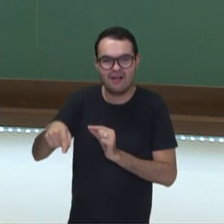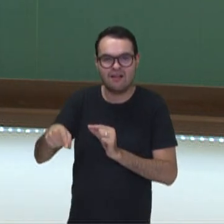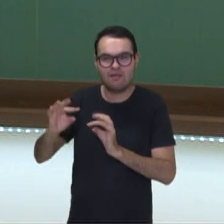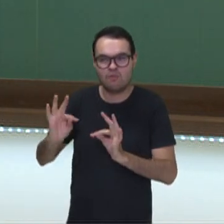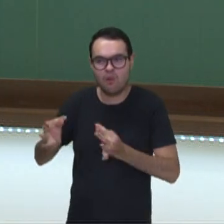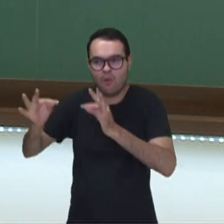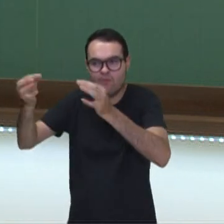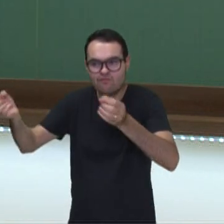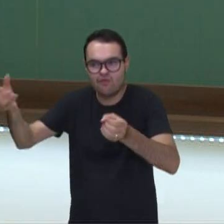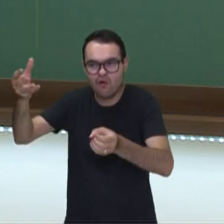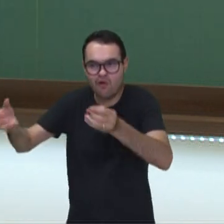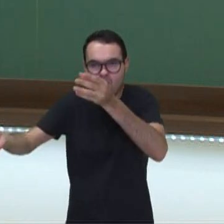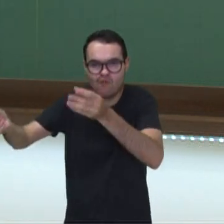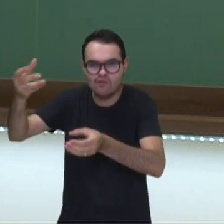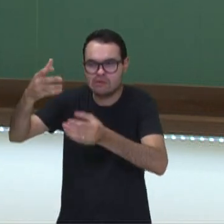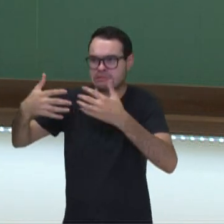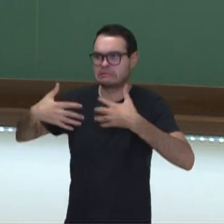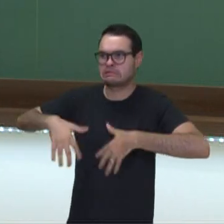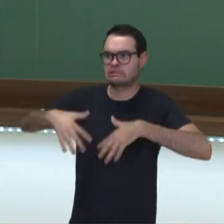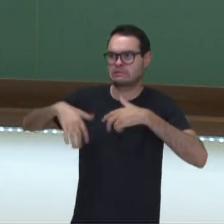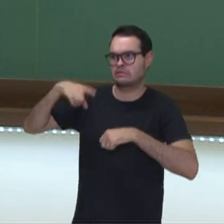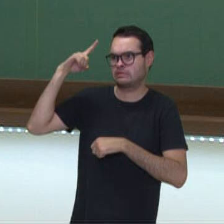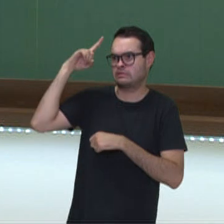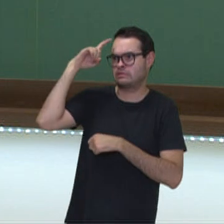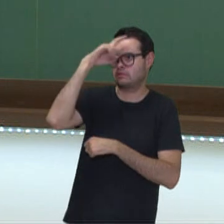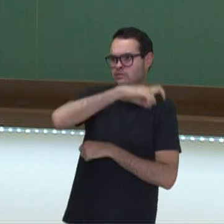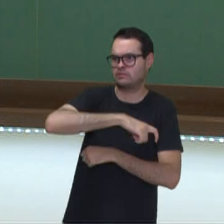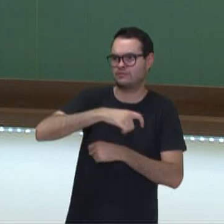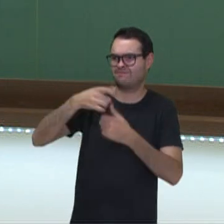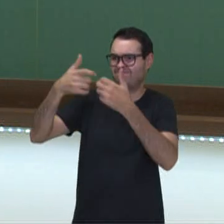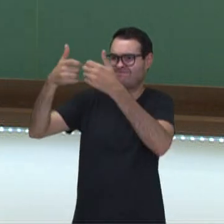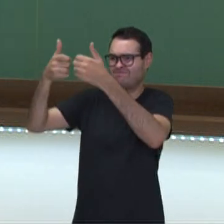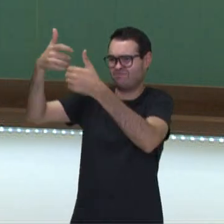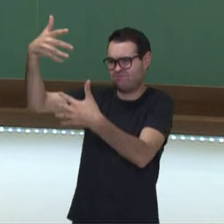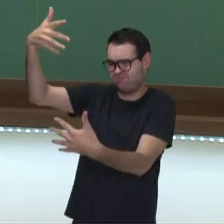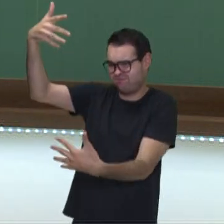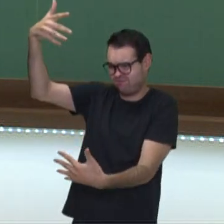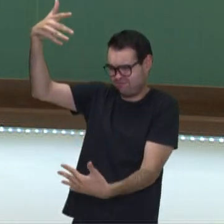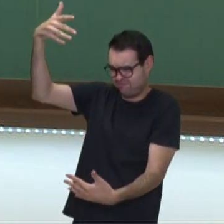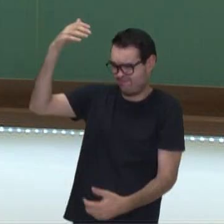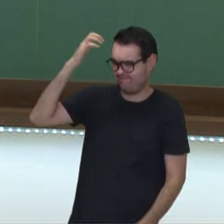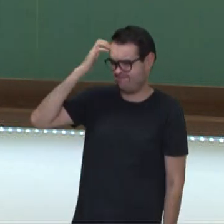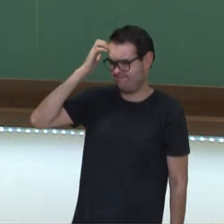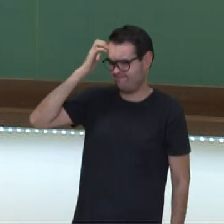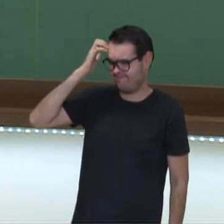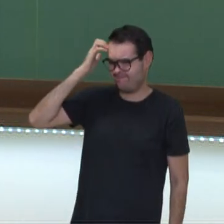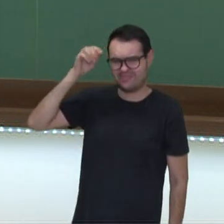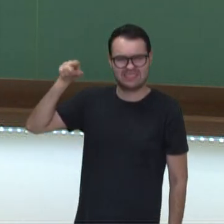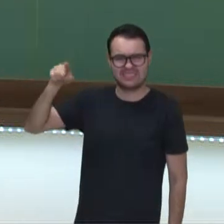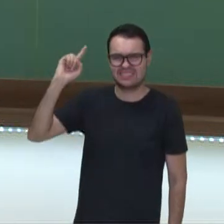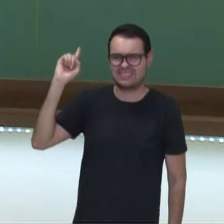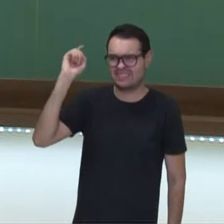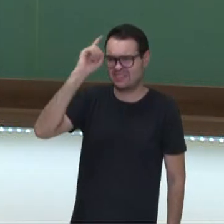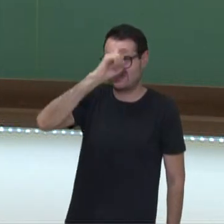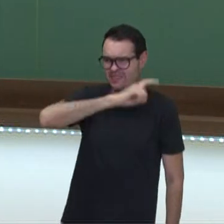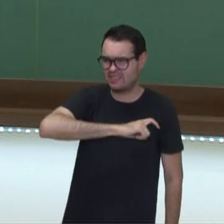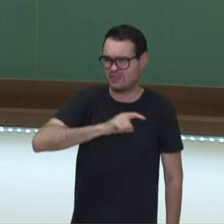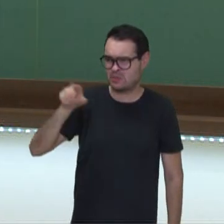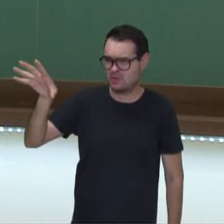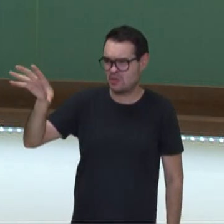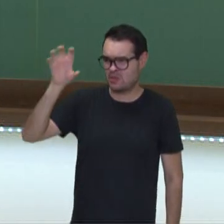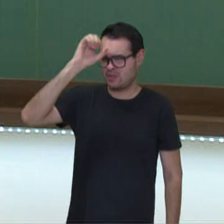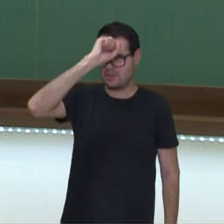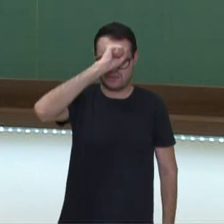novos e modernos, né? Que tem muitas funções, das quais a gente, que é um pouco mais velho, tem dificuldade em manusear,